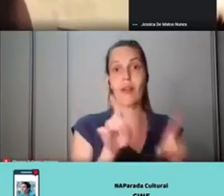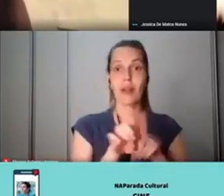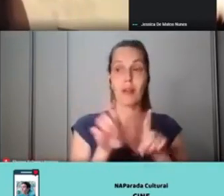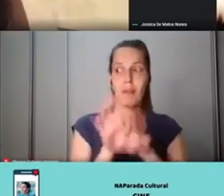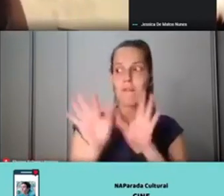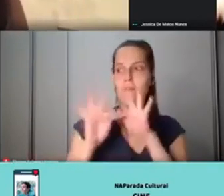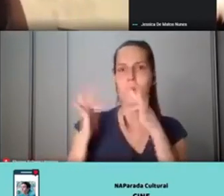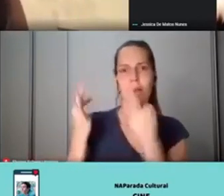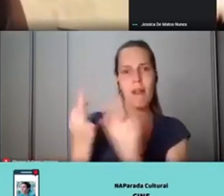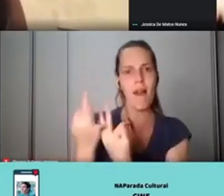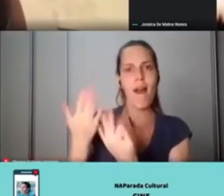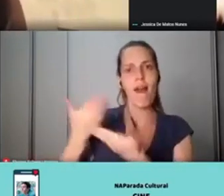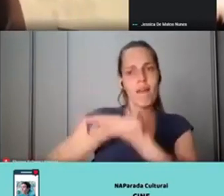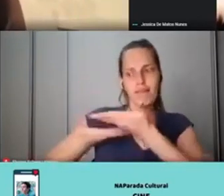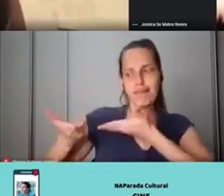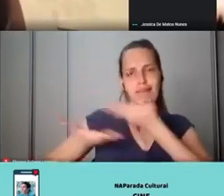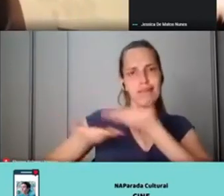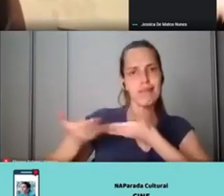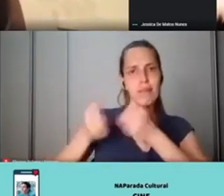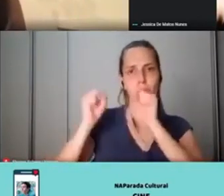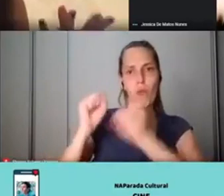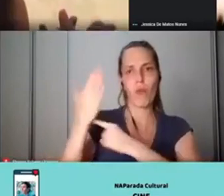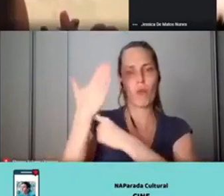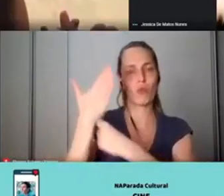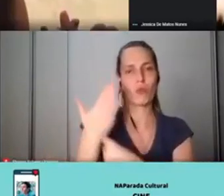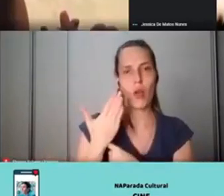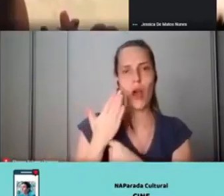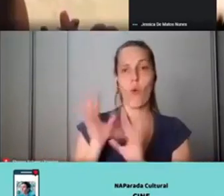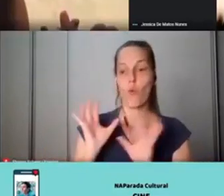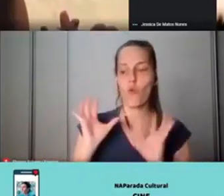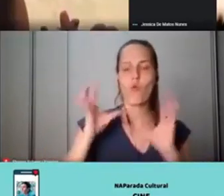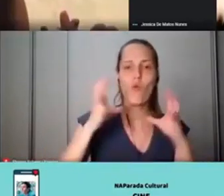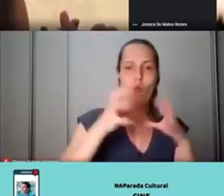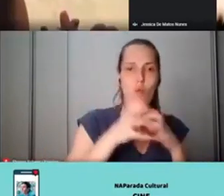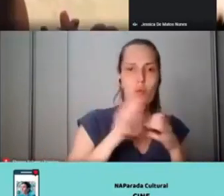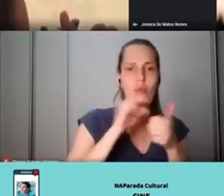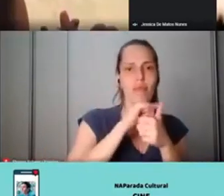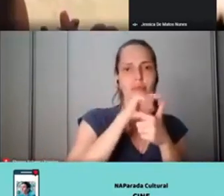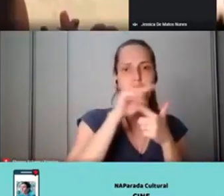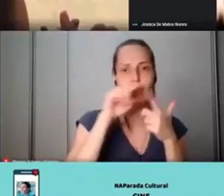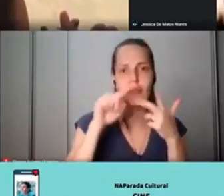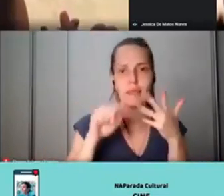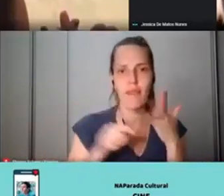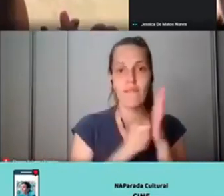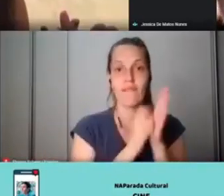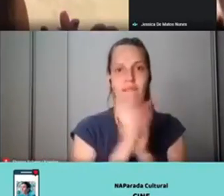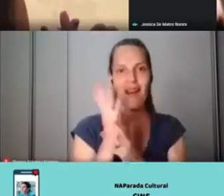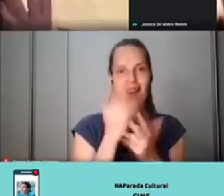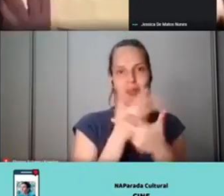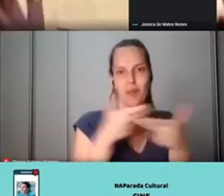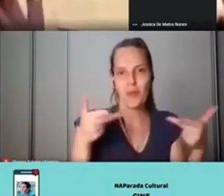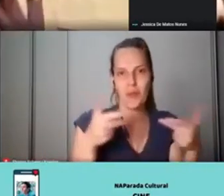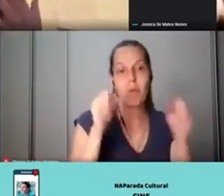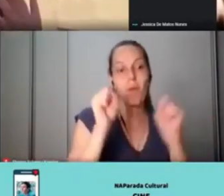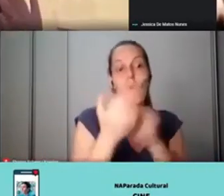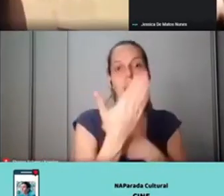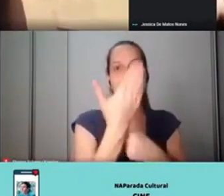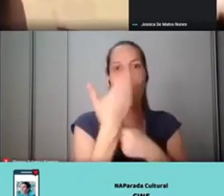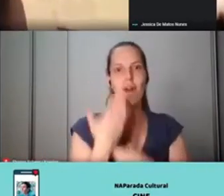que também podem ajudar, é um conjunto de fatores que Colegas, também né? Com podem outras ajudar para que a experiências. gente